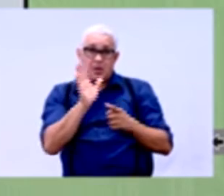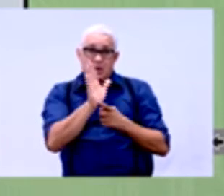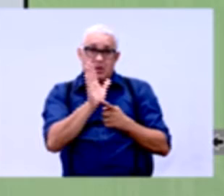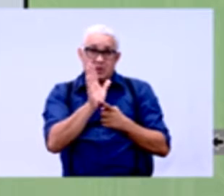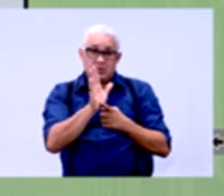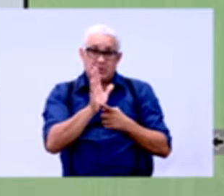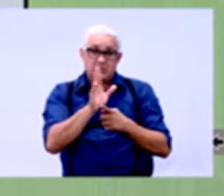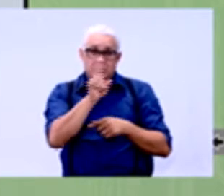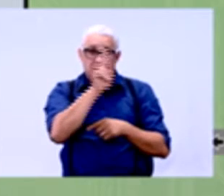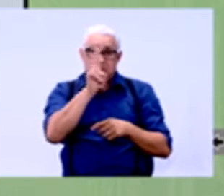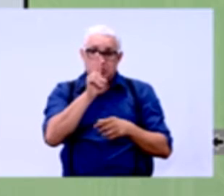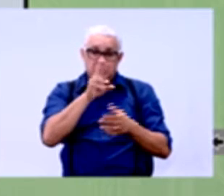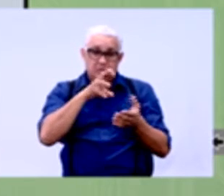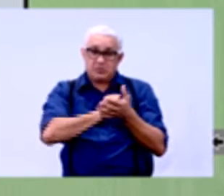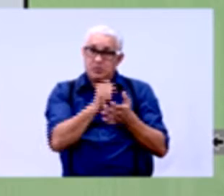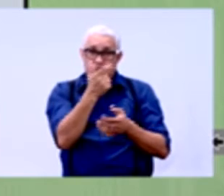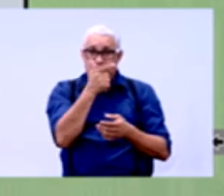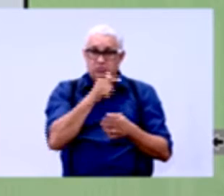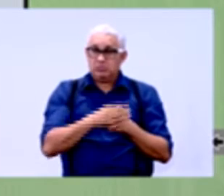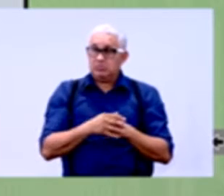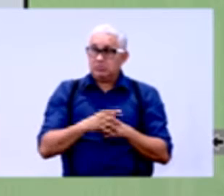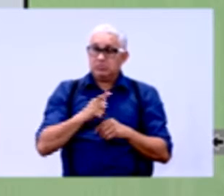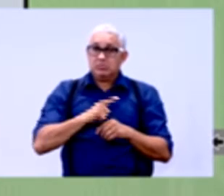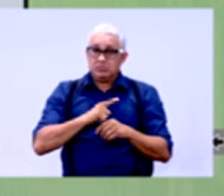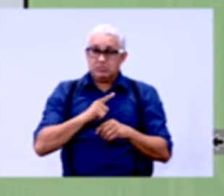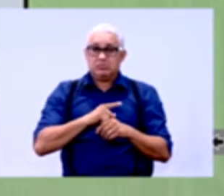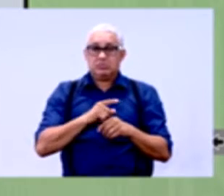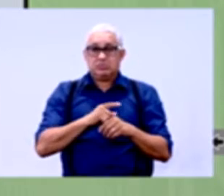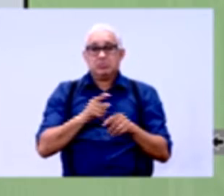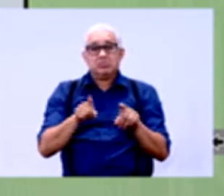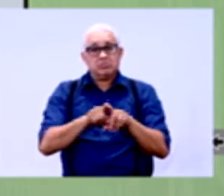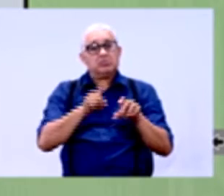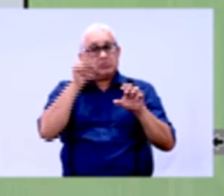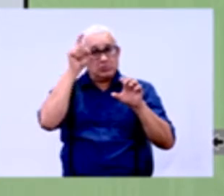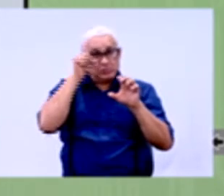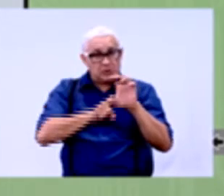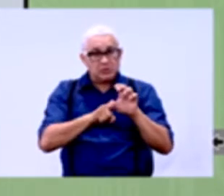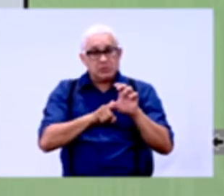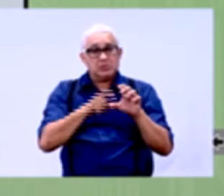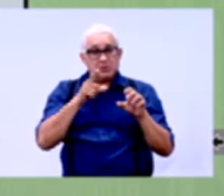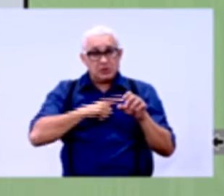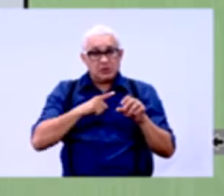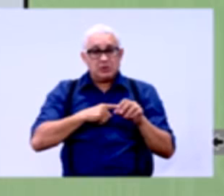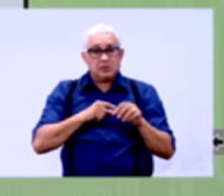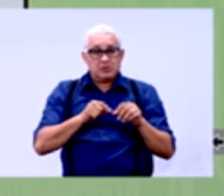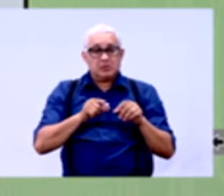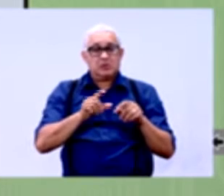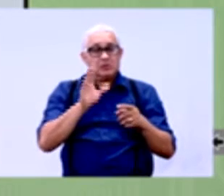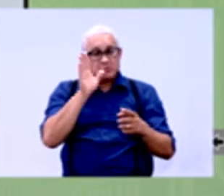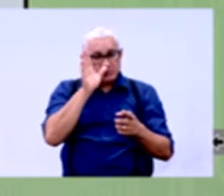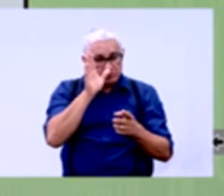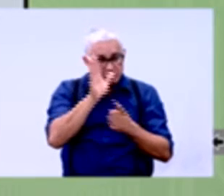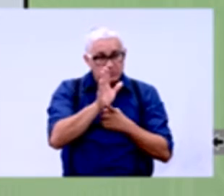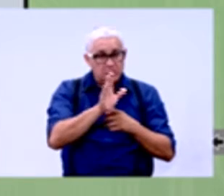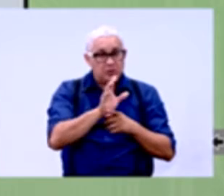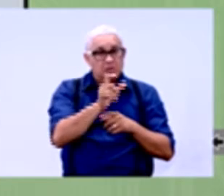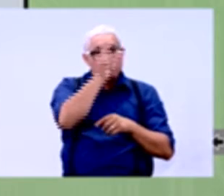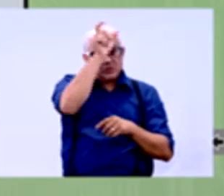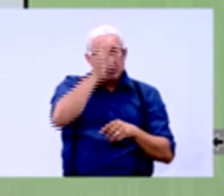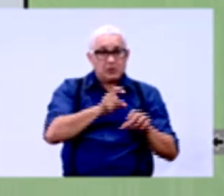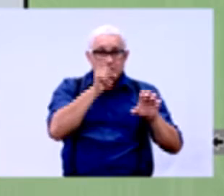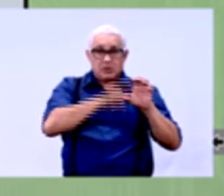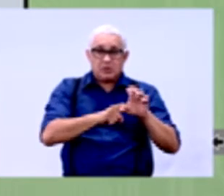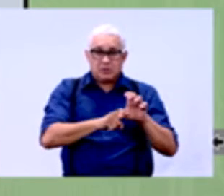não cadastrado. Quando existe débito, exibe a exceção, cliente com débito. E aí não faz o